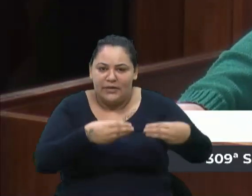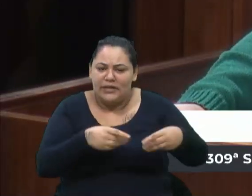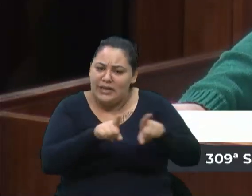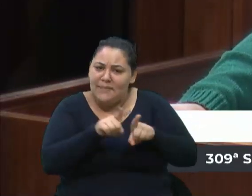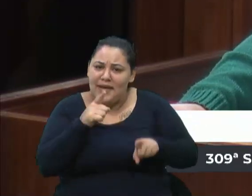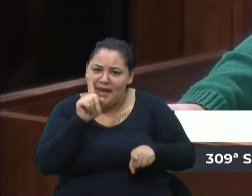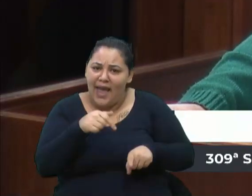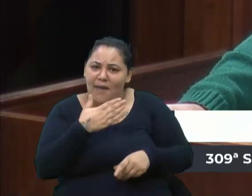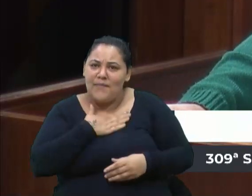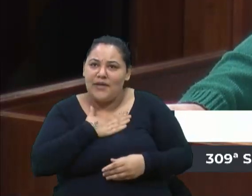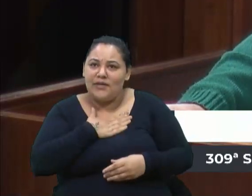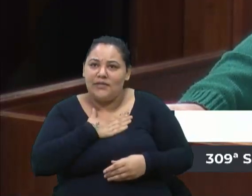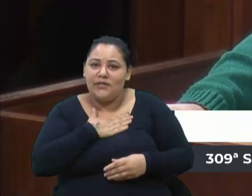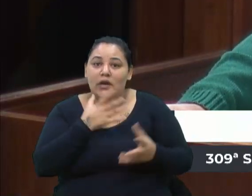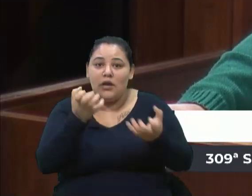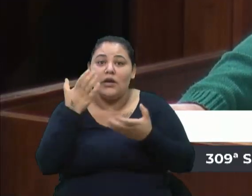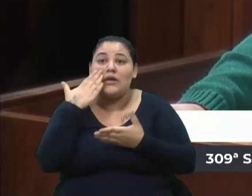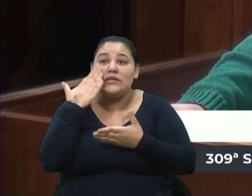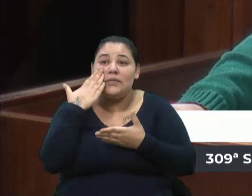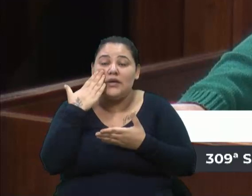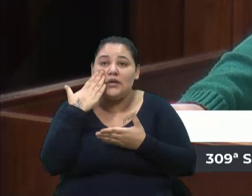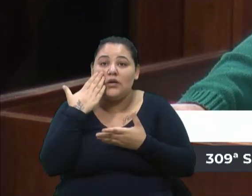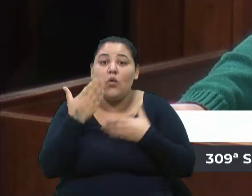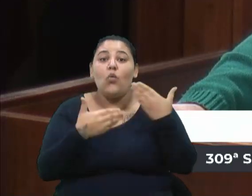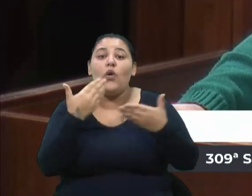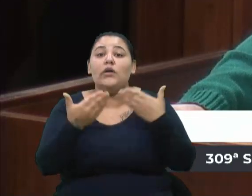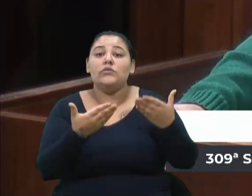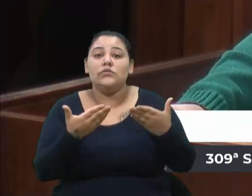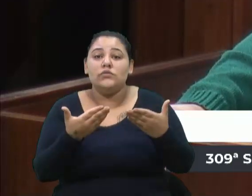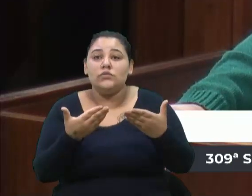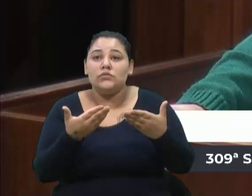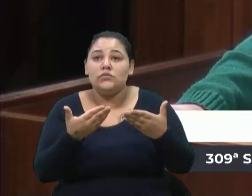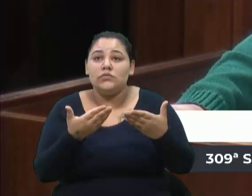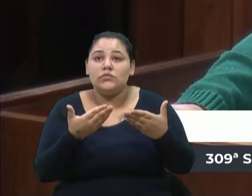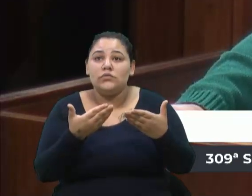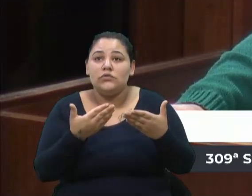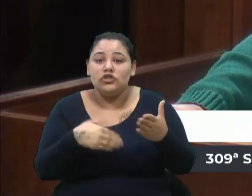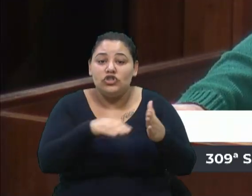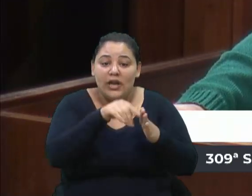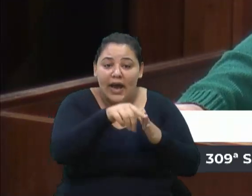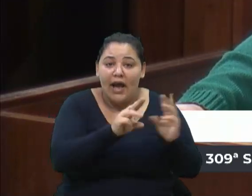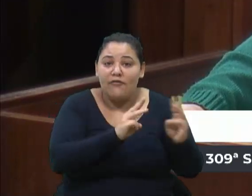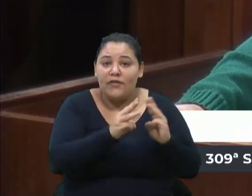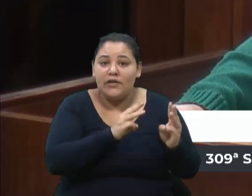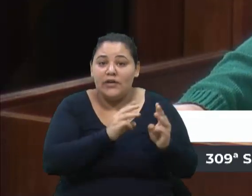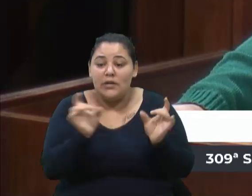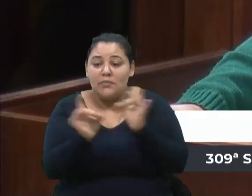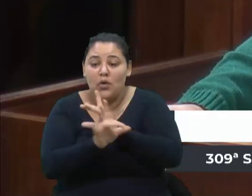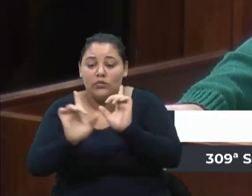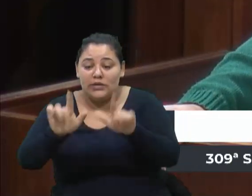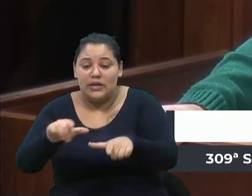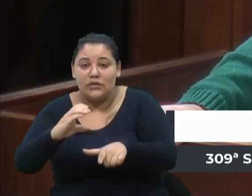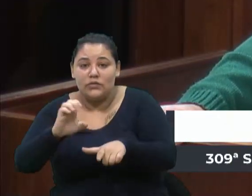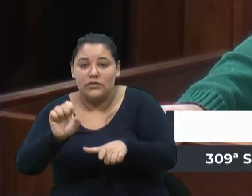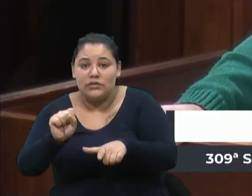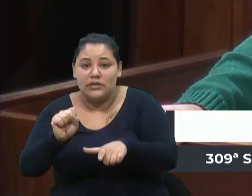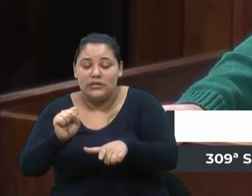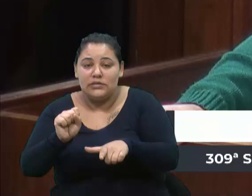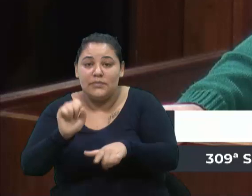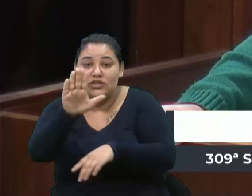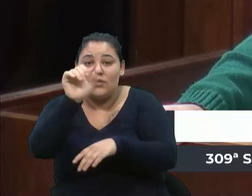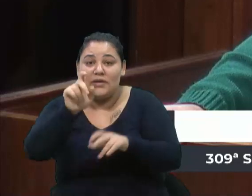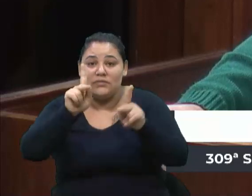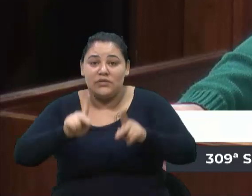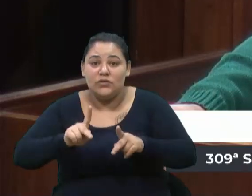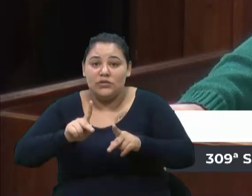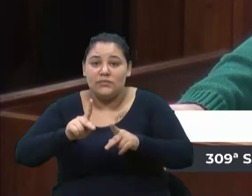quando chegam essas emendas essas duas Vans e quando vai estar pronta a sala dos Reis para chamar o pessoal para mim inaugurar essa sala